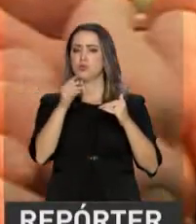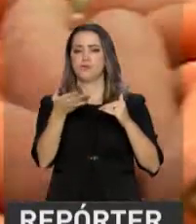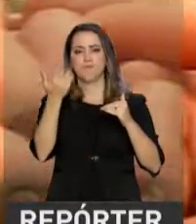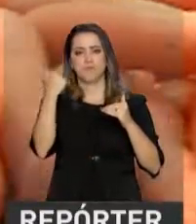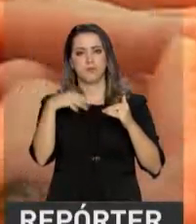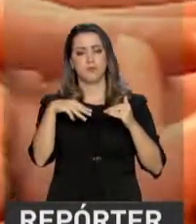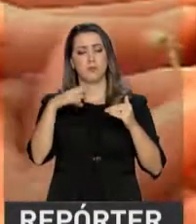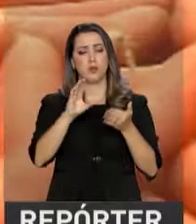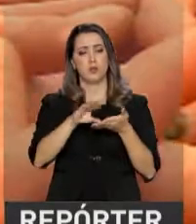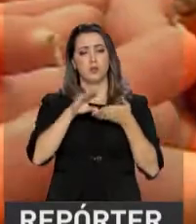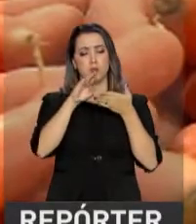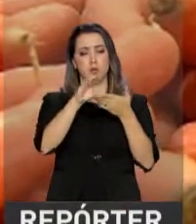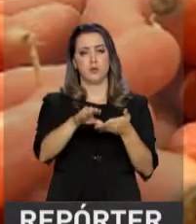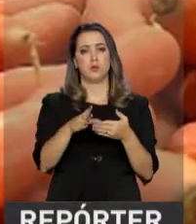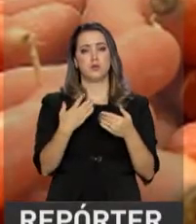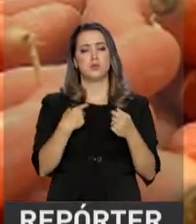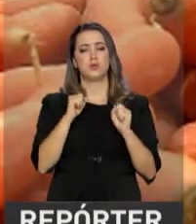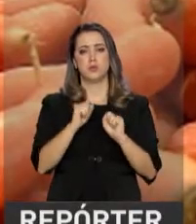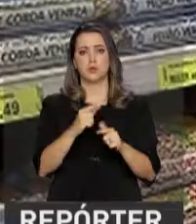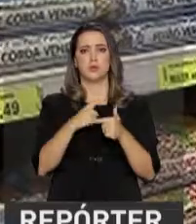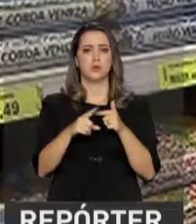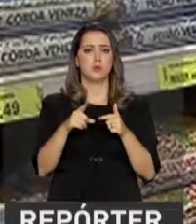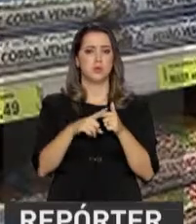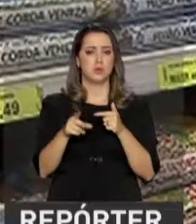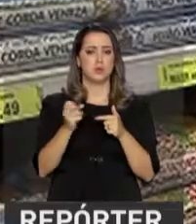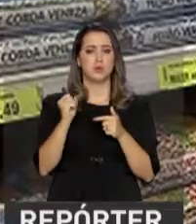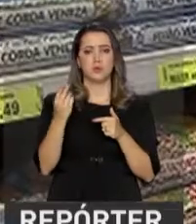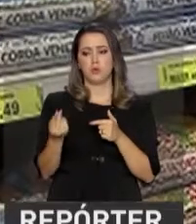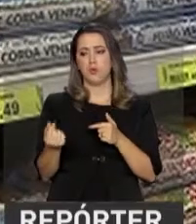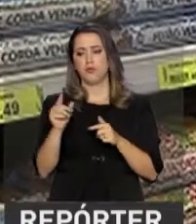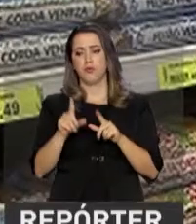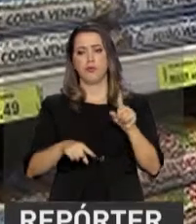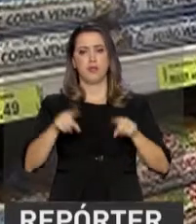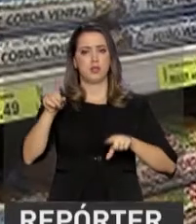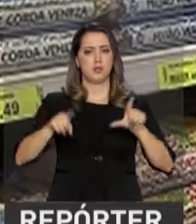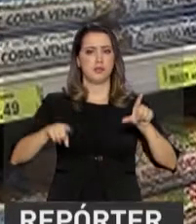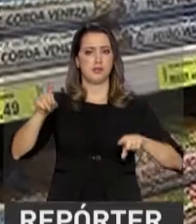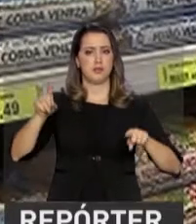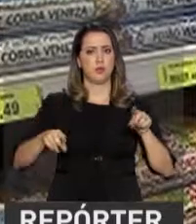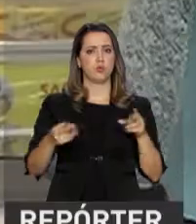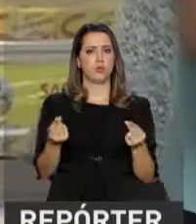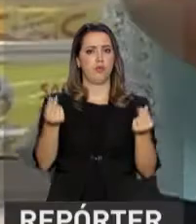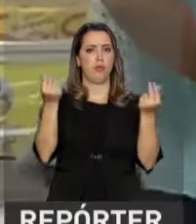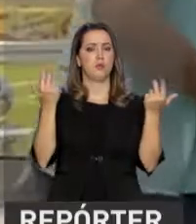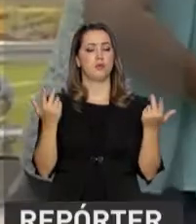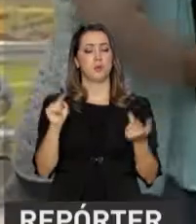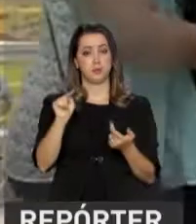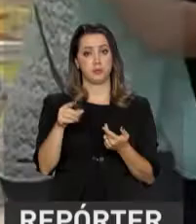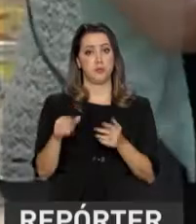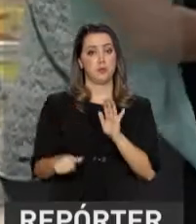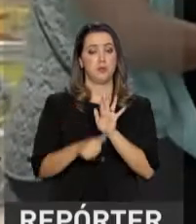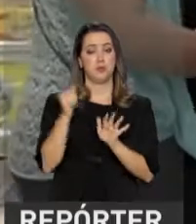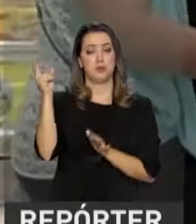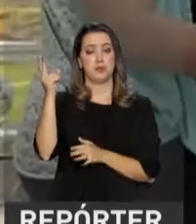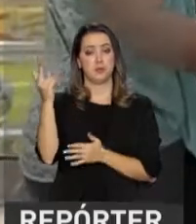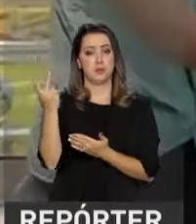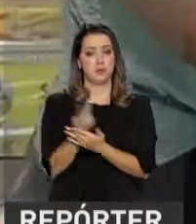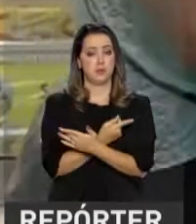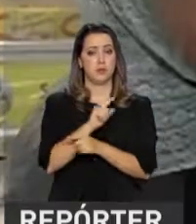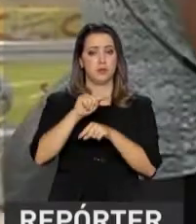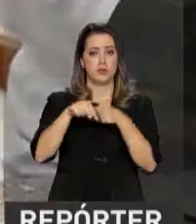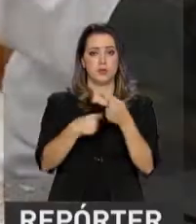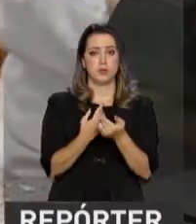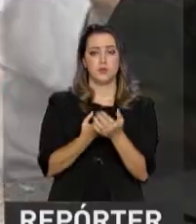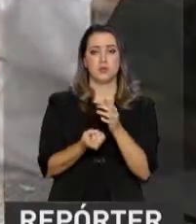Nacional para acomodar possíveis crises ou choques de preço. É a primeira vez que isso ocorre desde a criação